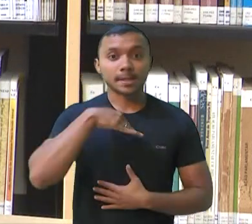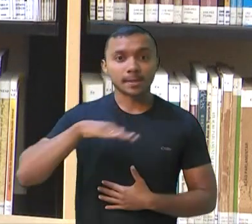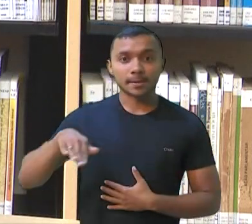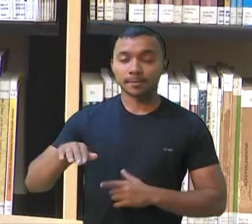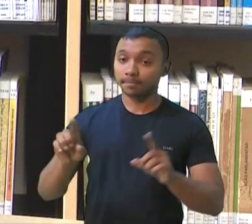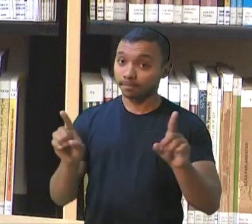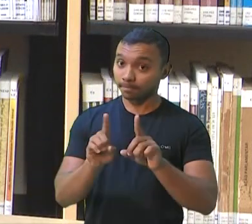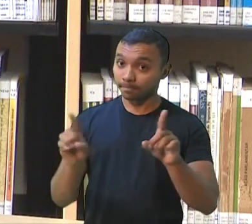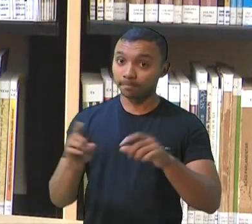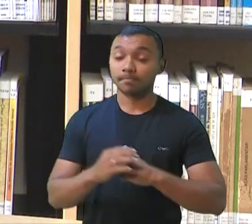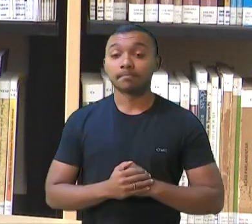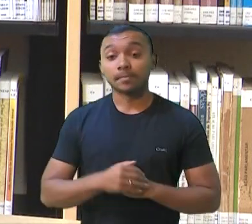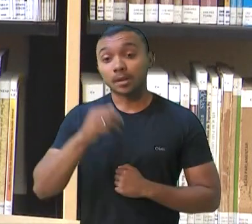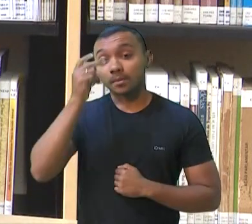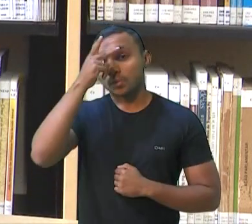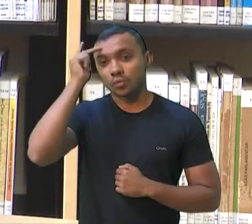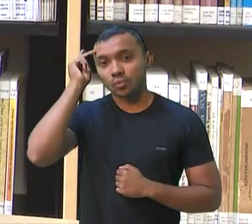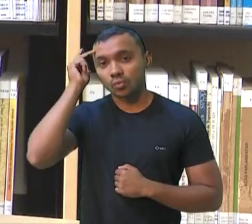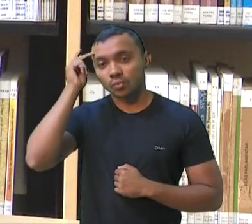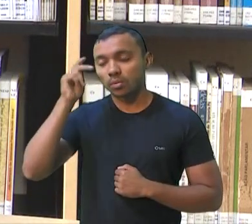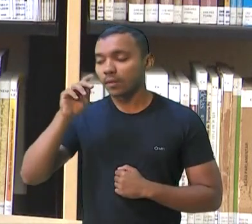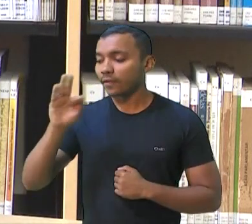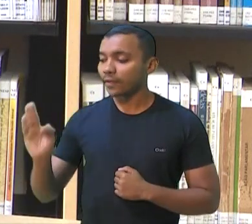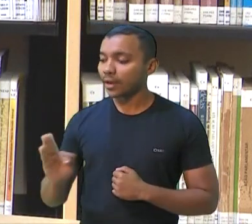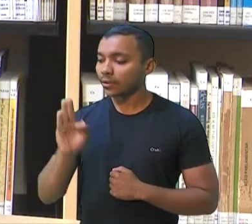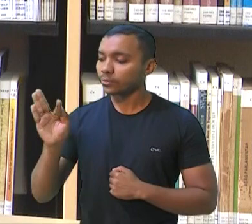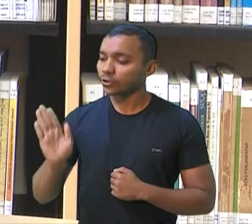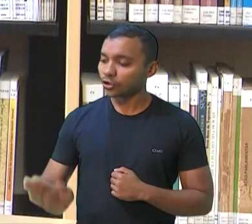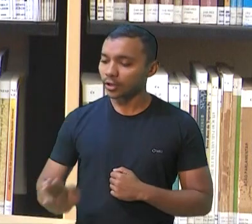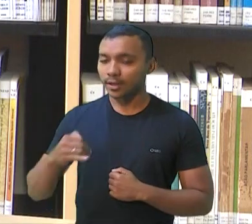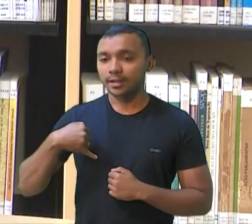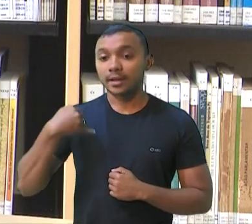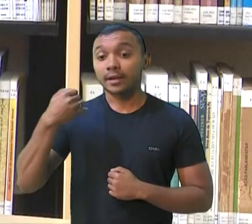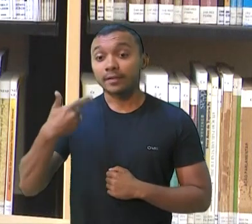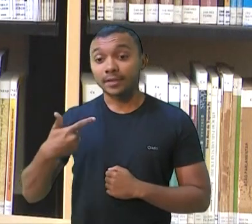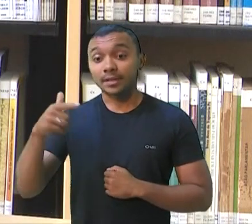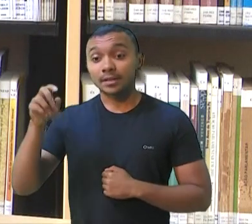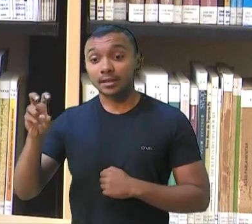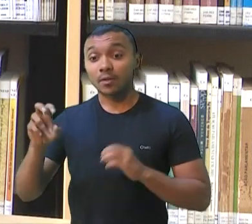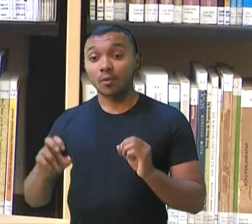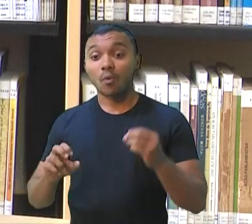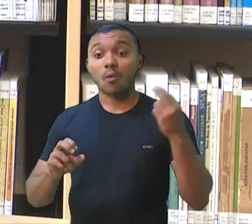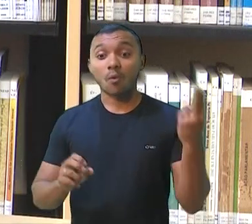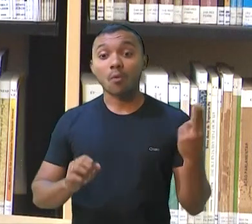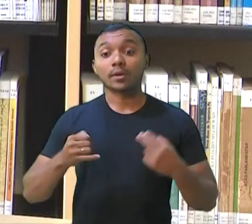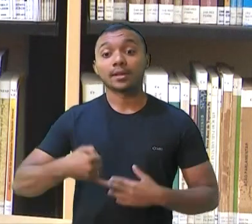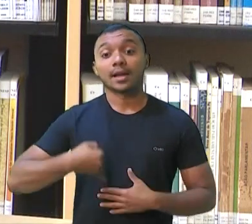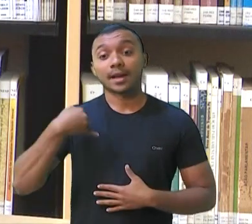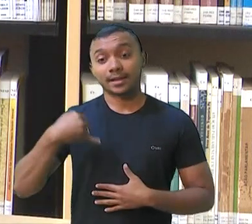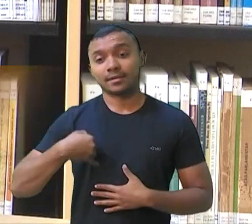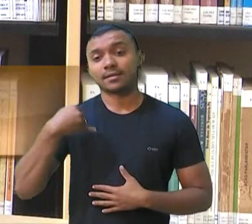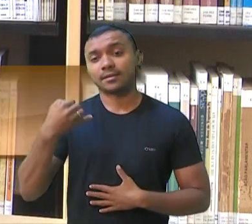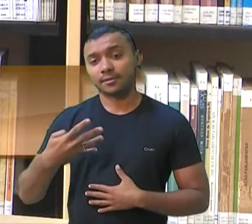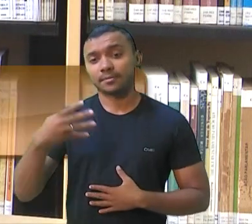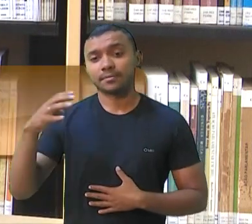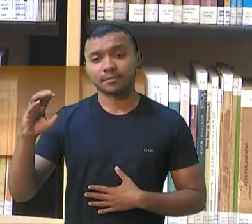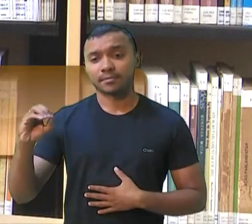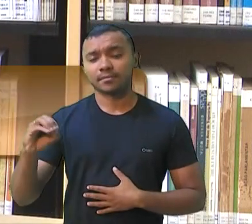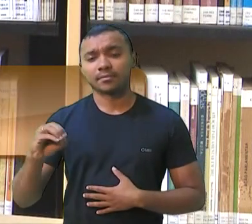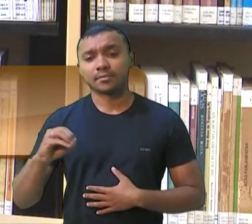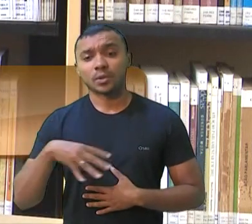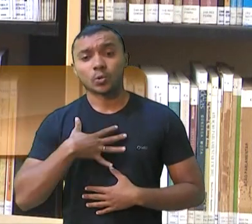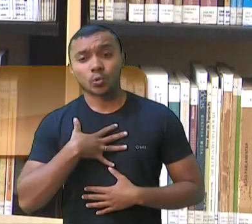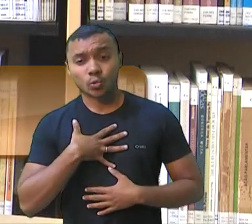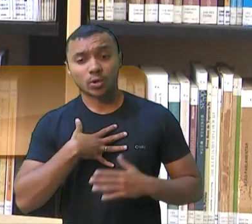pessoas que fazem faculdade, que já estão entre 25 e 40 anos de idade e que não estão a fim de ler histórias